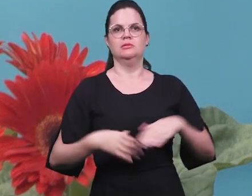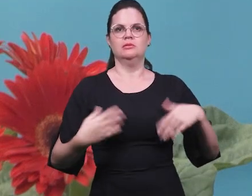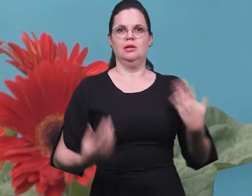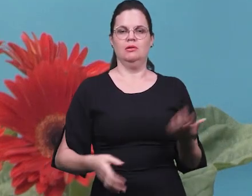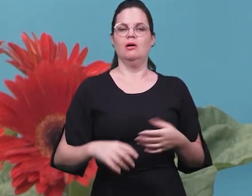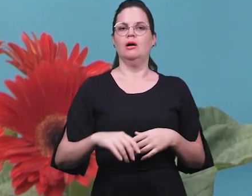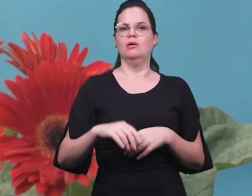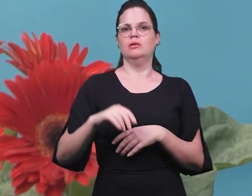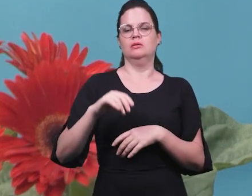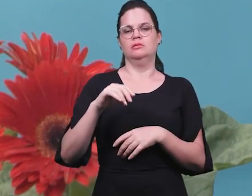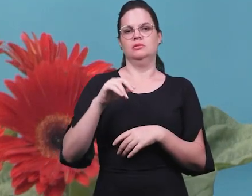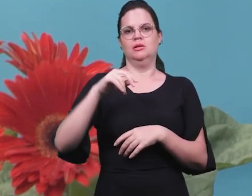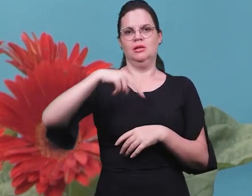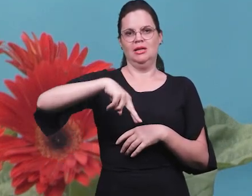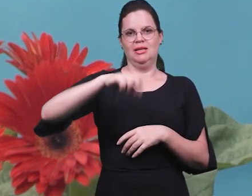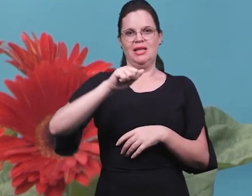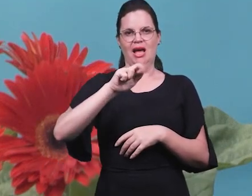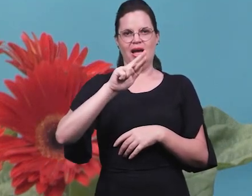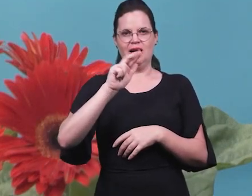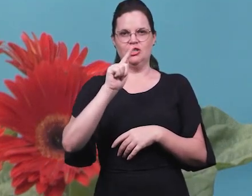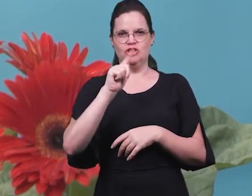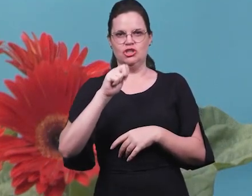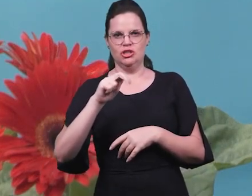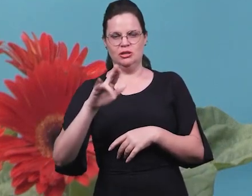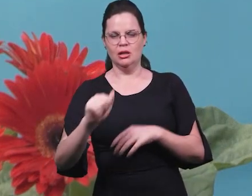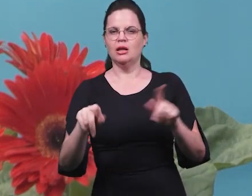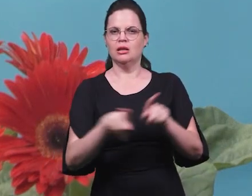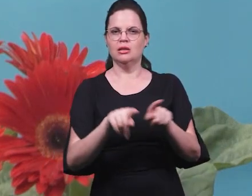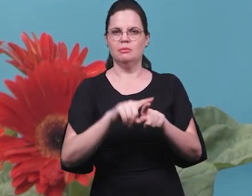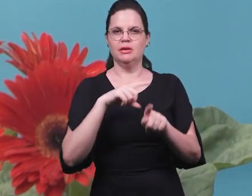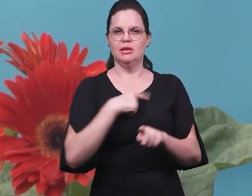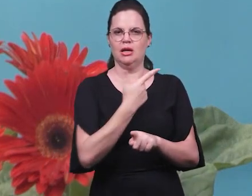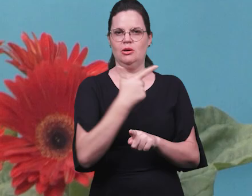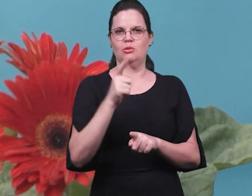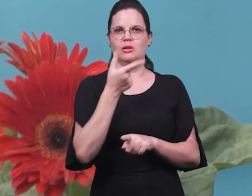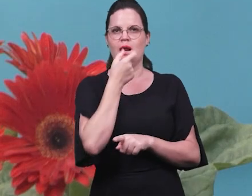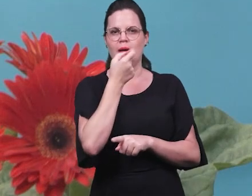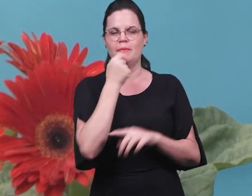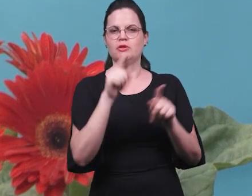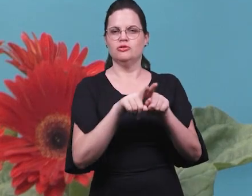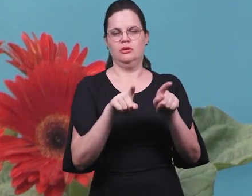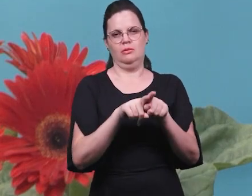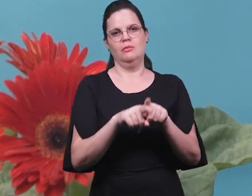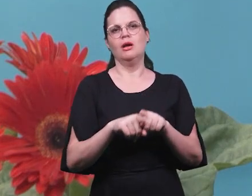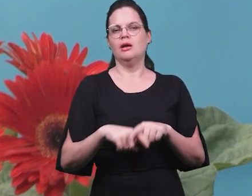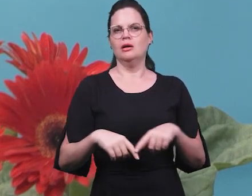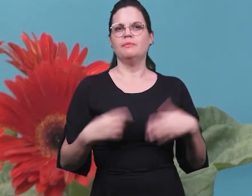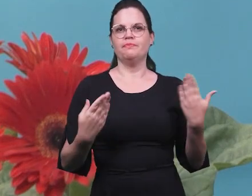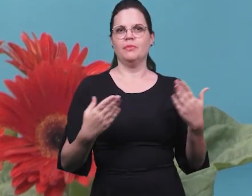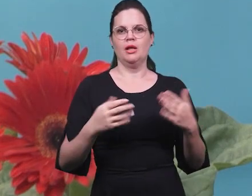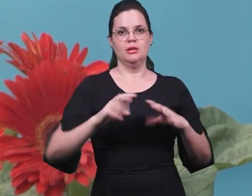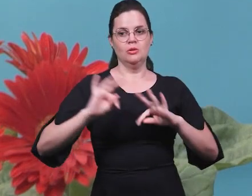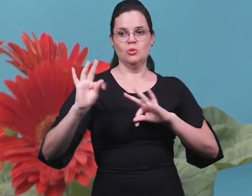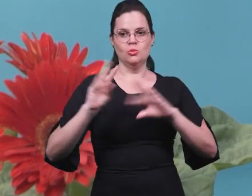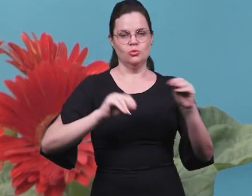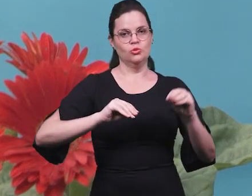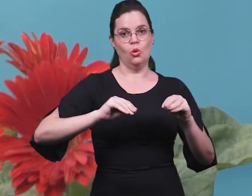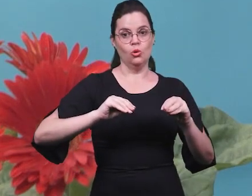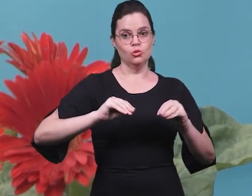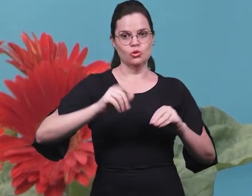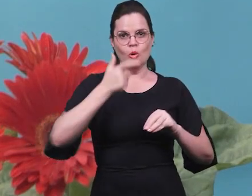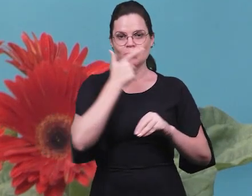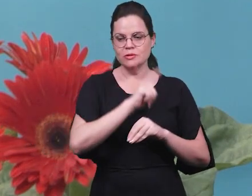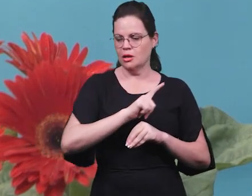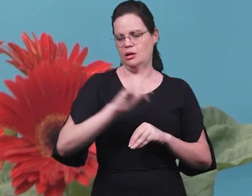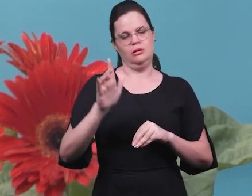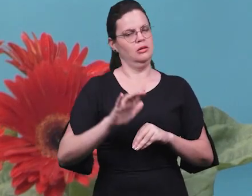glargina, e o outro medicamento, a dapaglifosina, que é de via oral, não vão ser todos os pacientes que vão ter acesso,